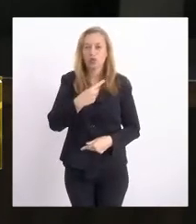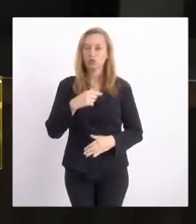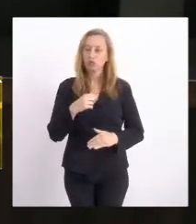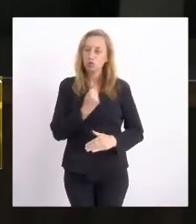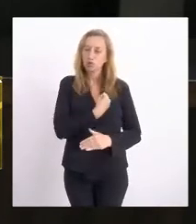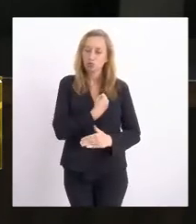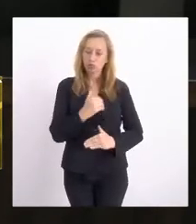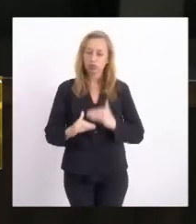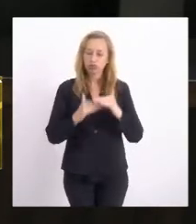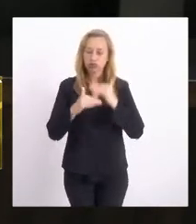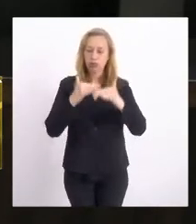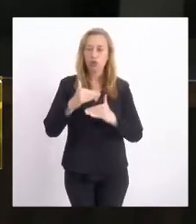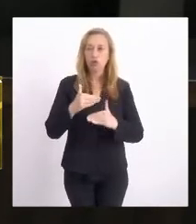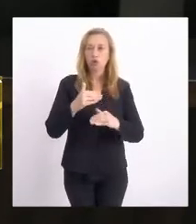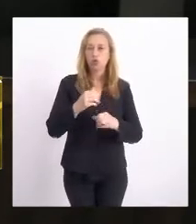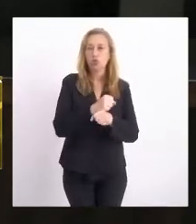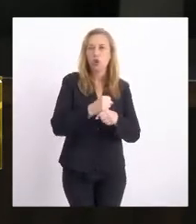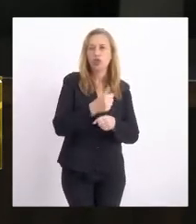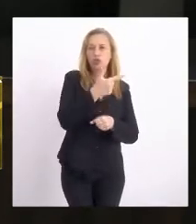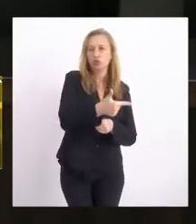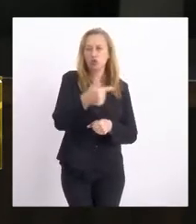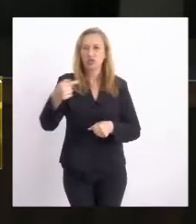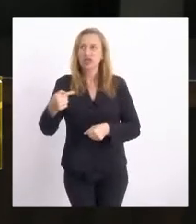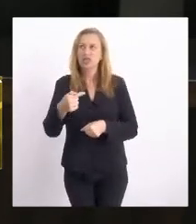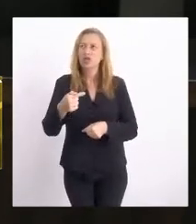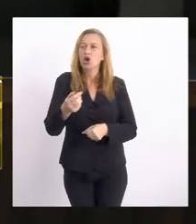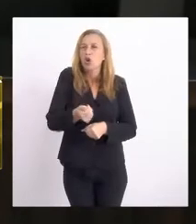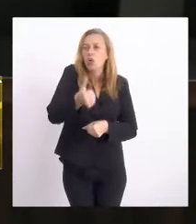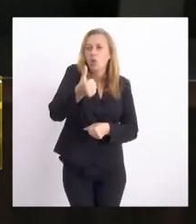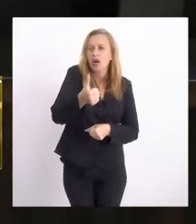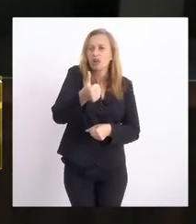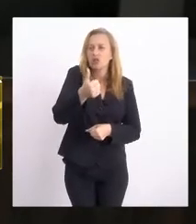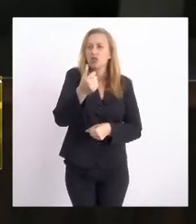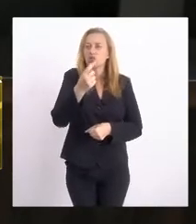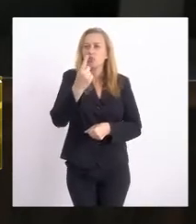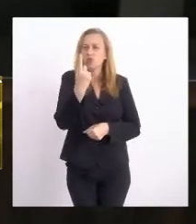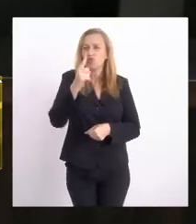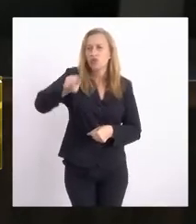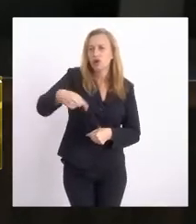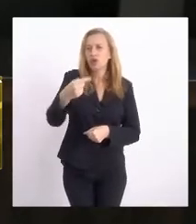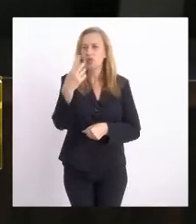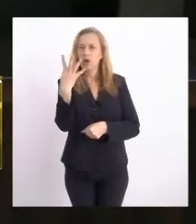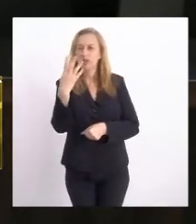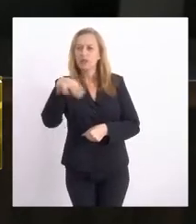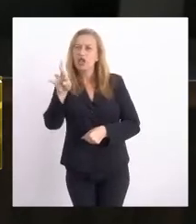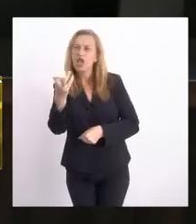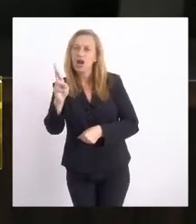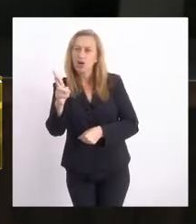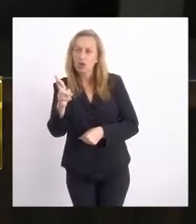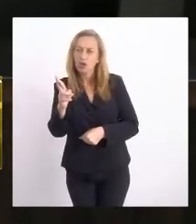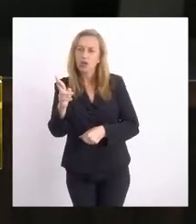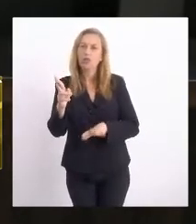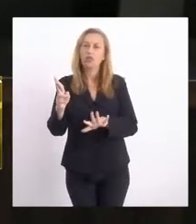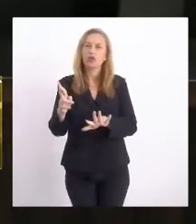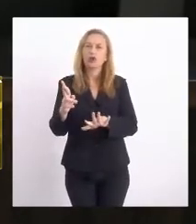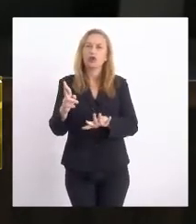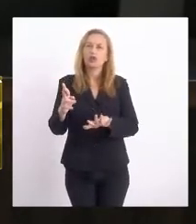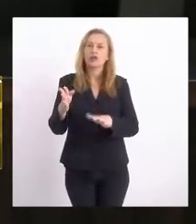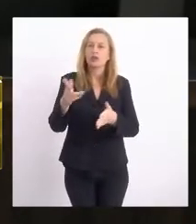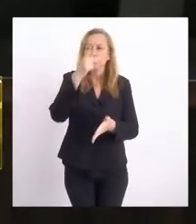e em 2017 com quase 1,4 bilhão de Viajantes internacionais